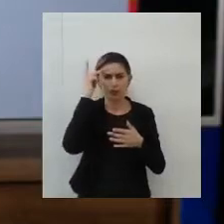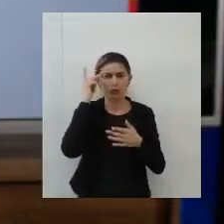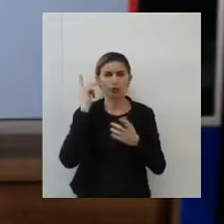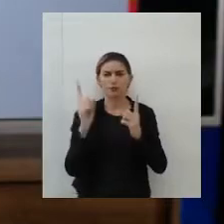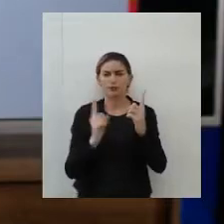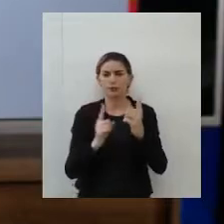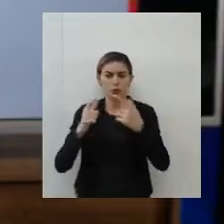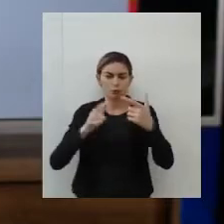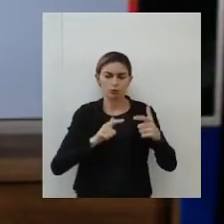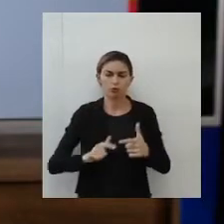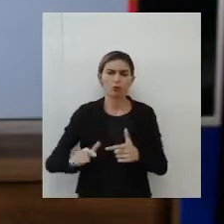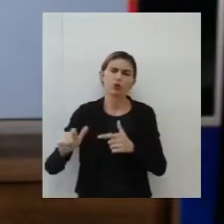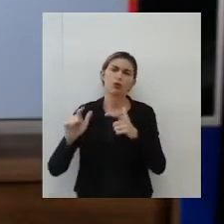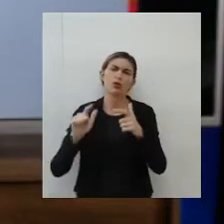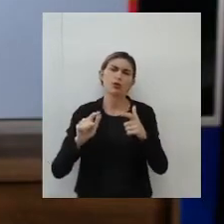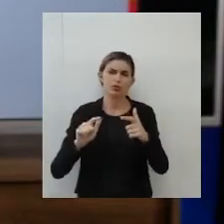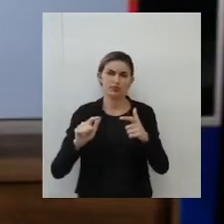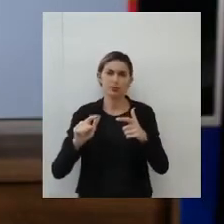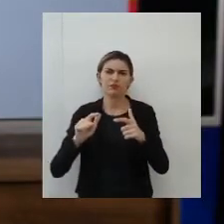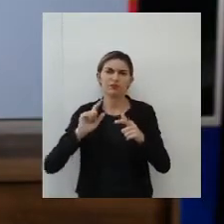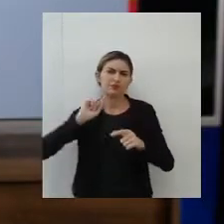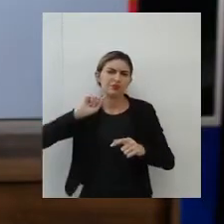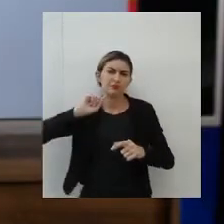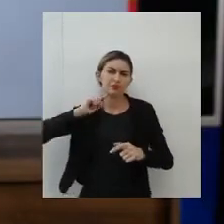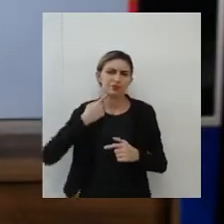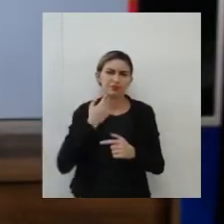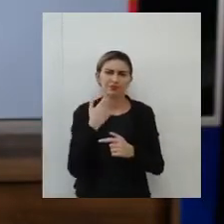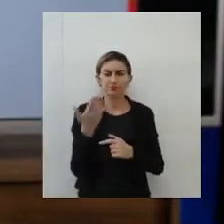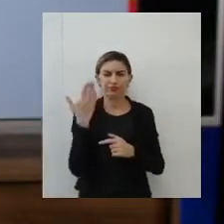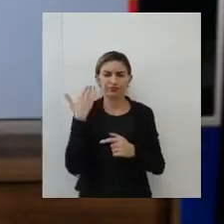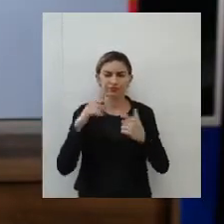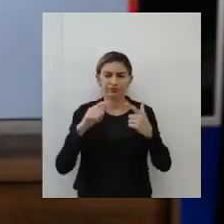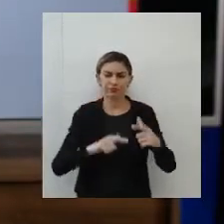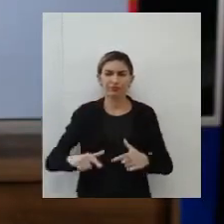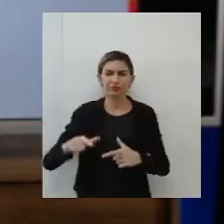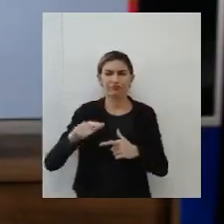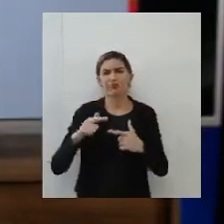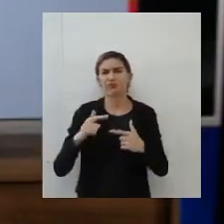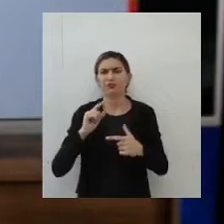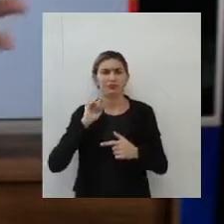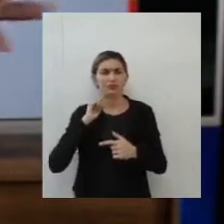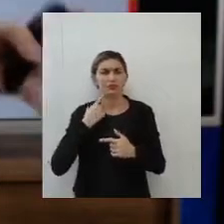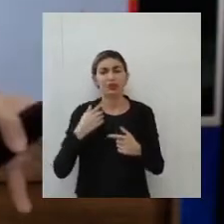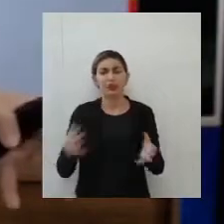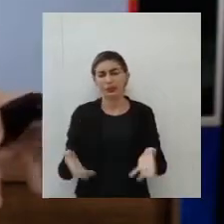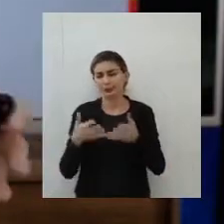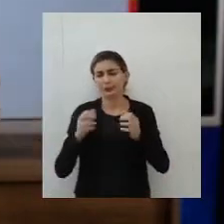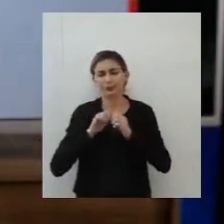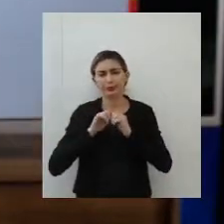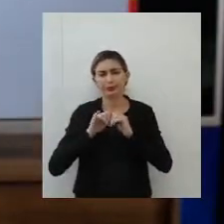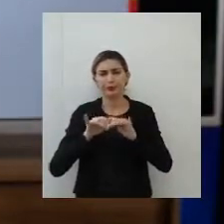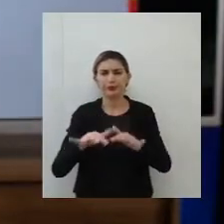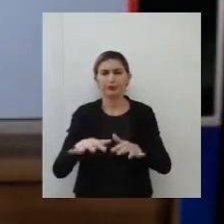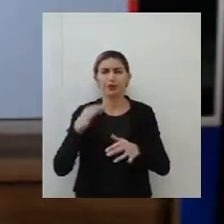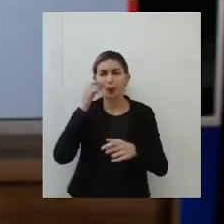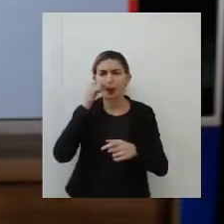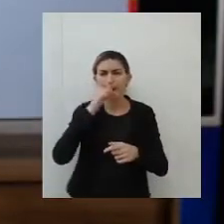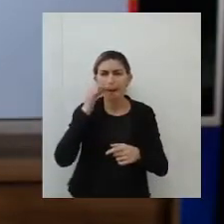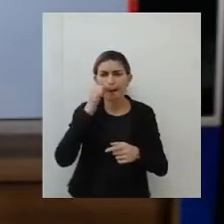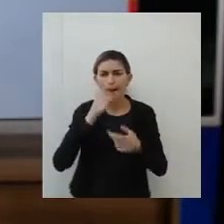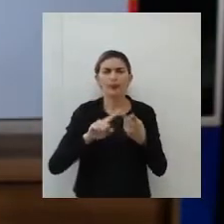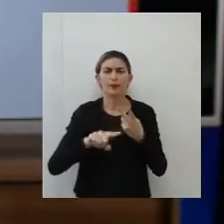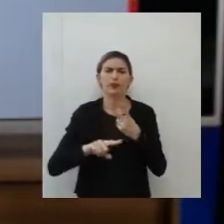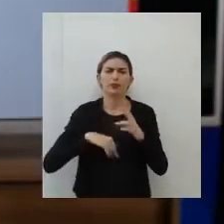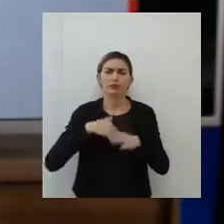um ambiente altamente imundo, altamente insalubre, contribui para a proliferação do rato,